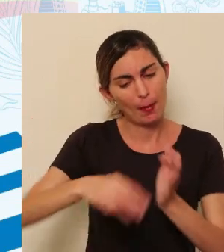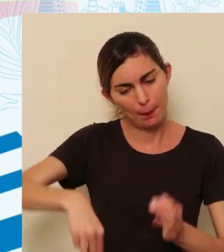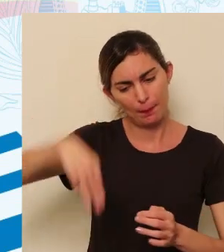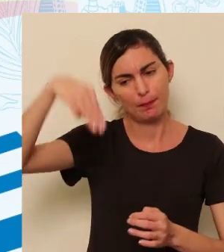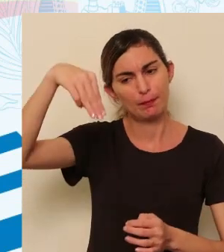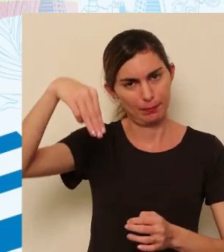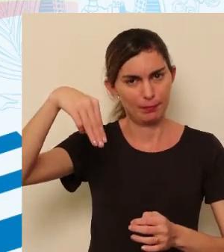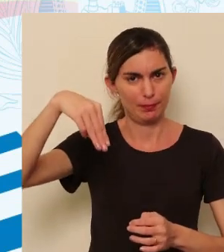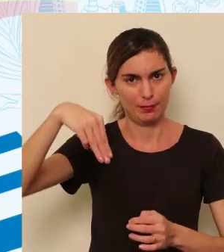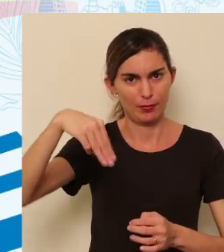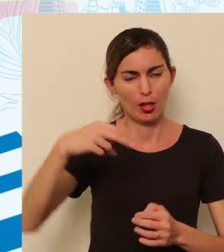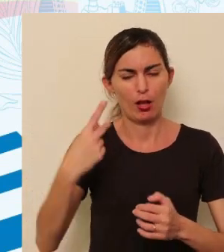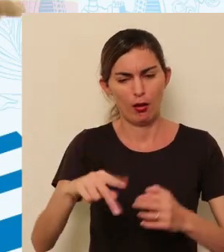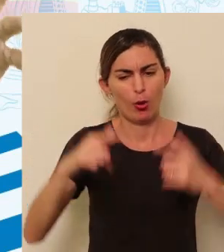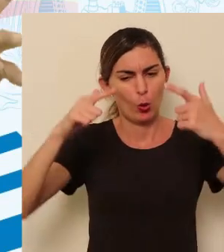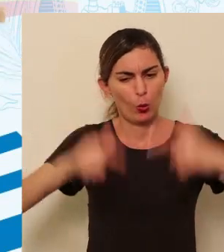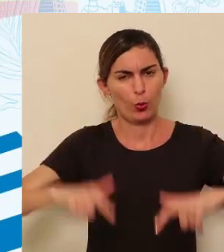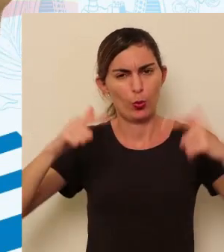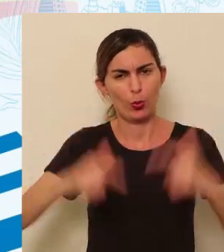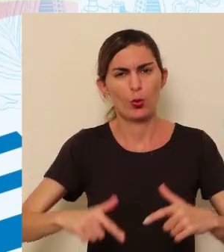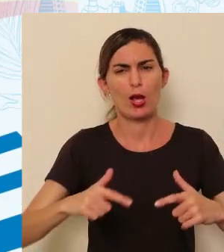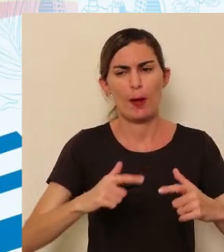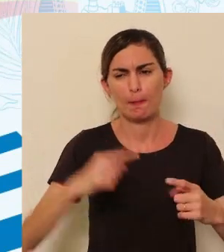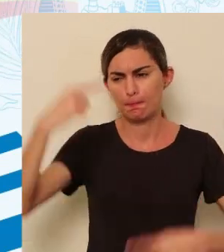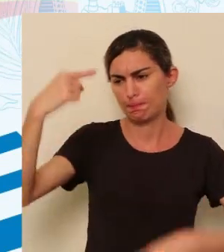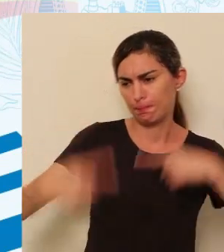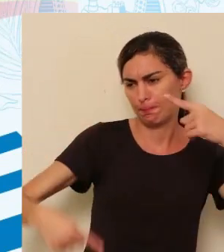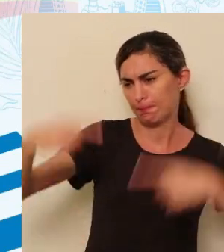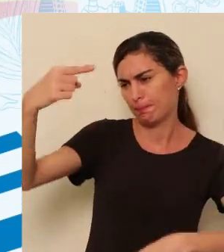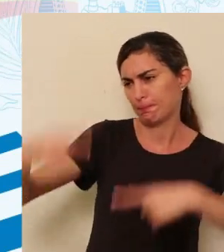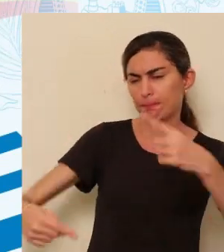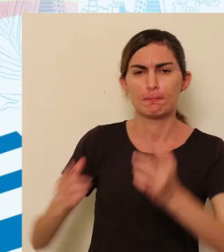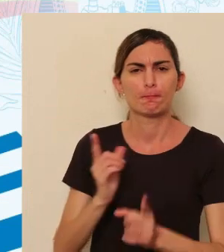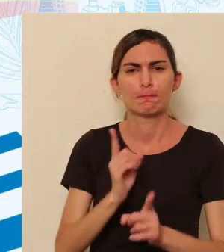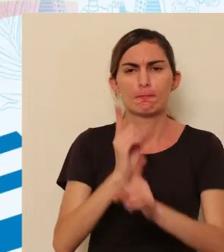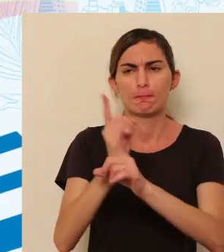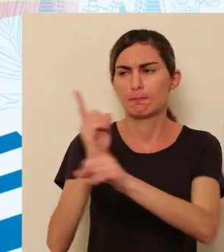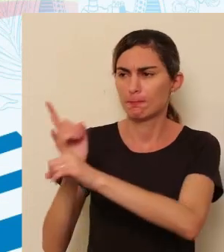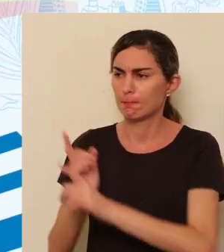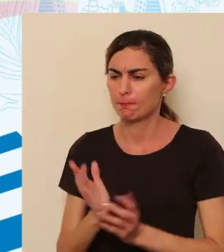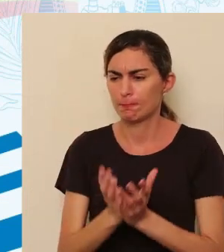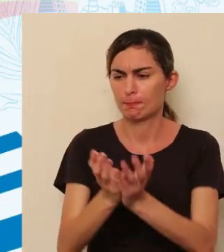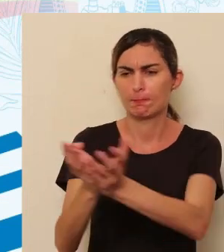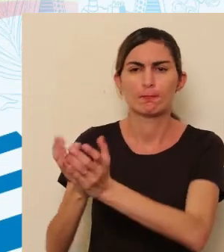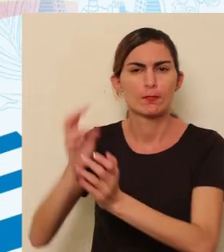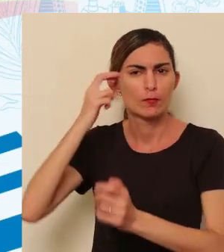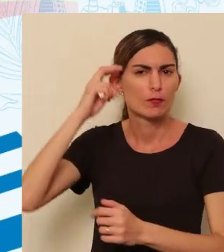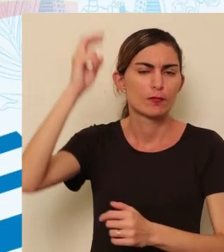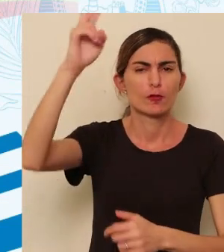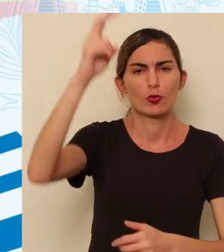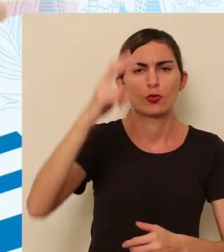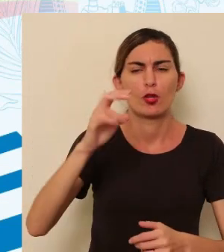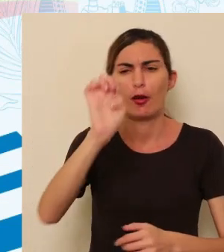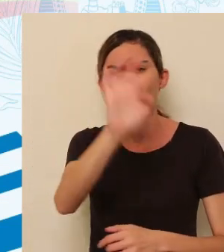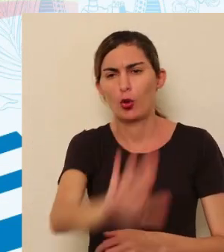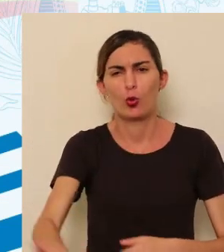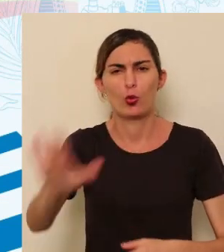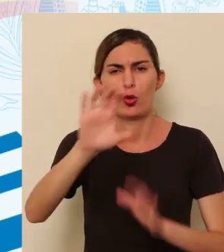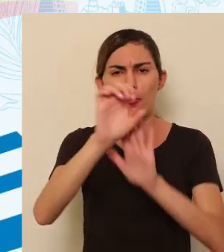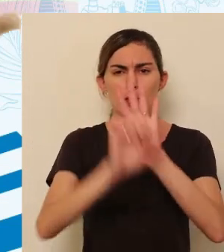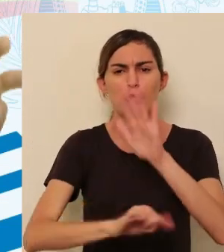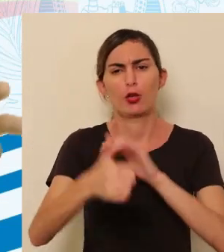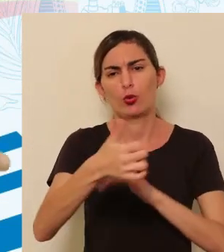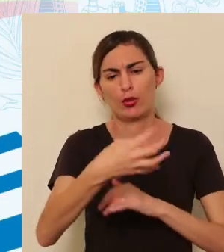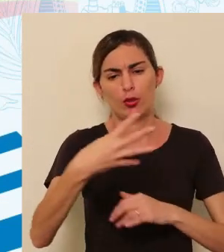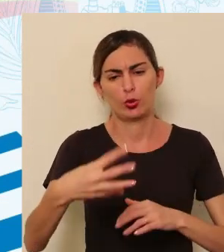Mediterrâneo? Pronto. Então, o Mar Mediterrâneo foi um local de muitos confrontos e encontros de cultura e os europeus, aí por